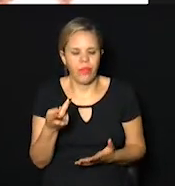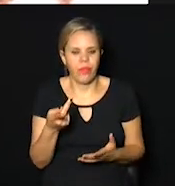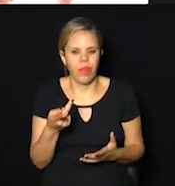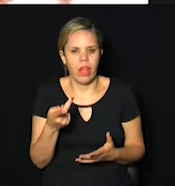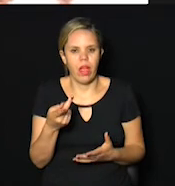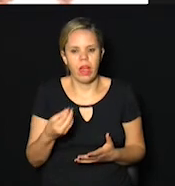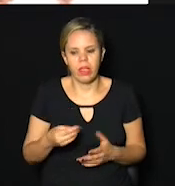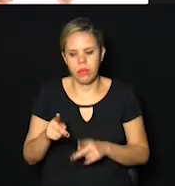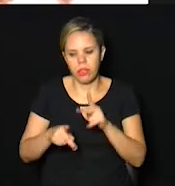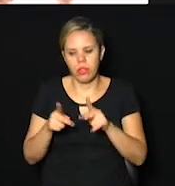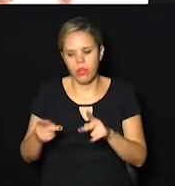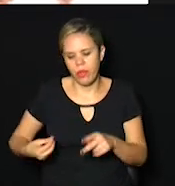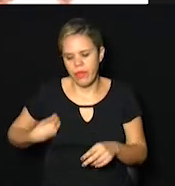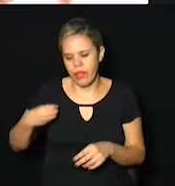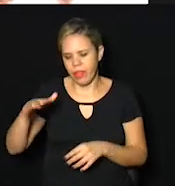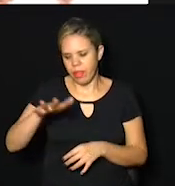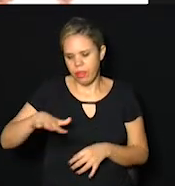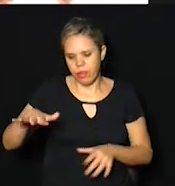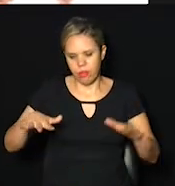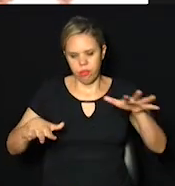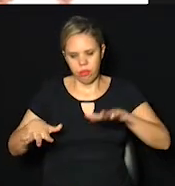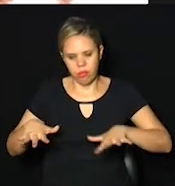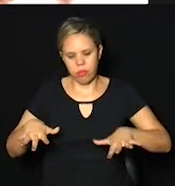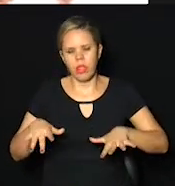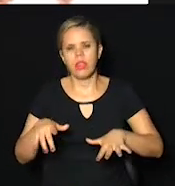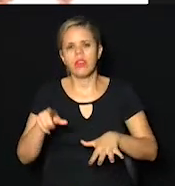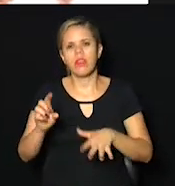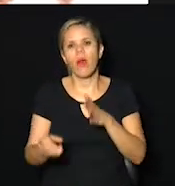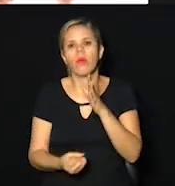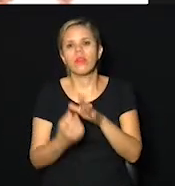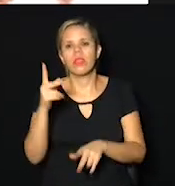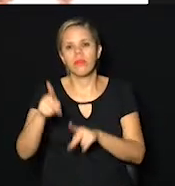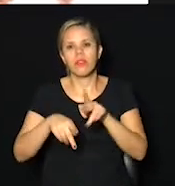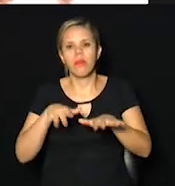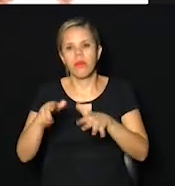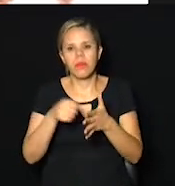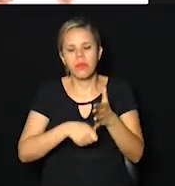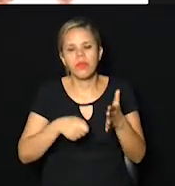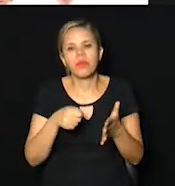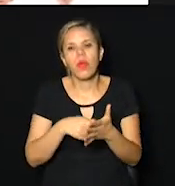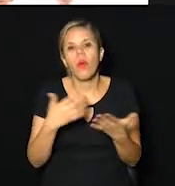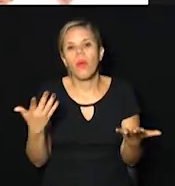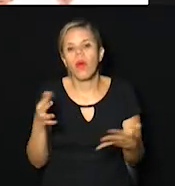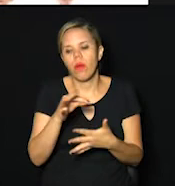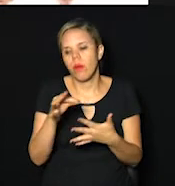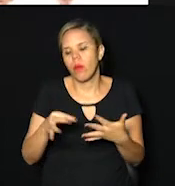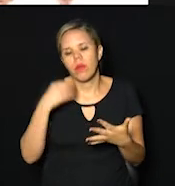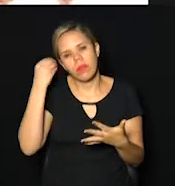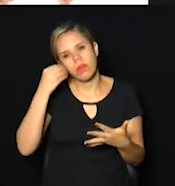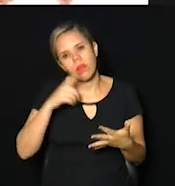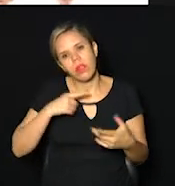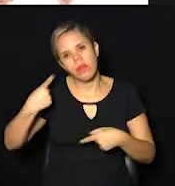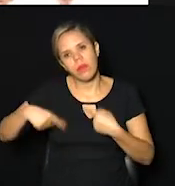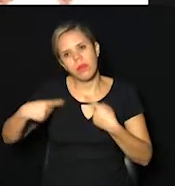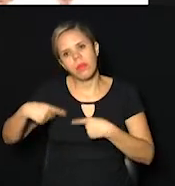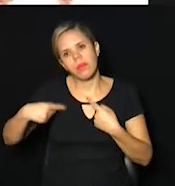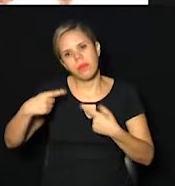ela vive, isso a movimenta. Quais são as outras experiências que ela teve com o ambiente político?